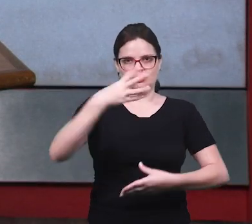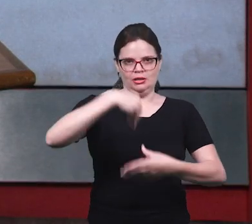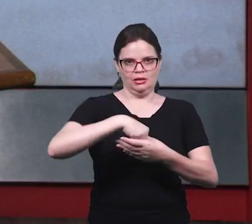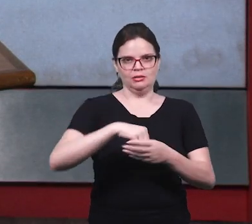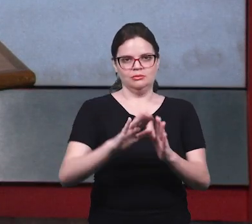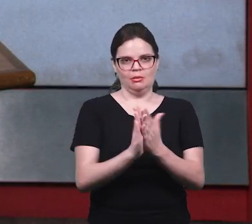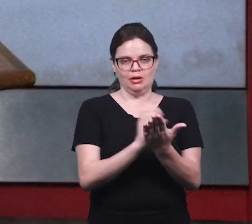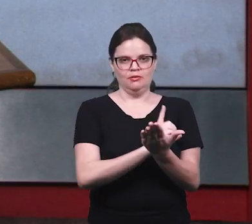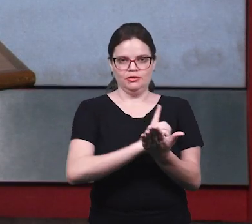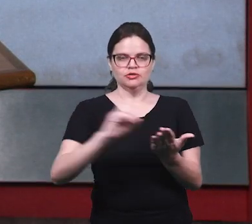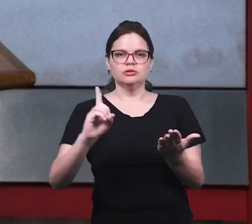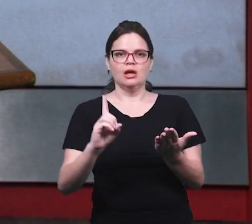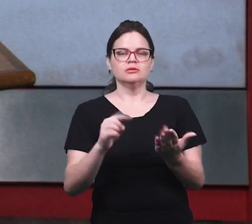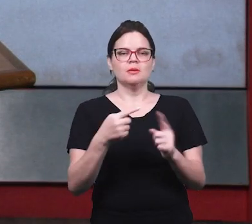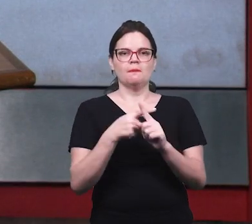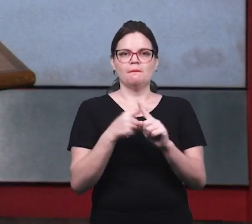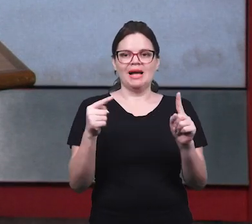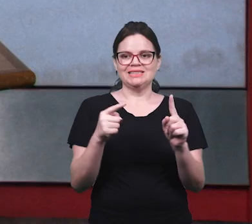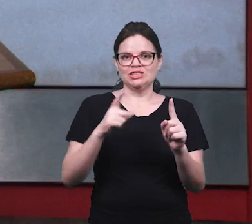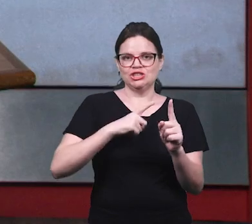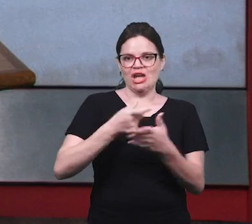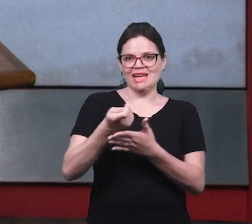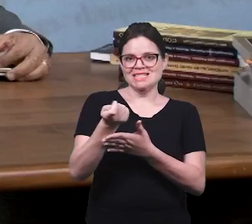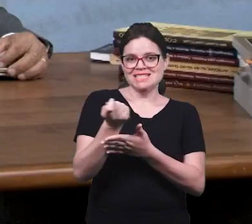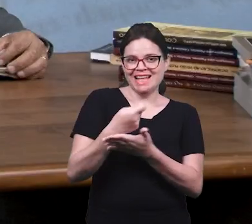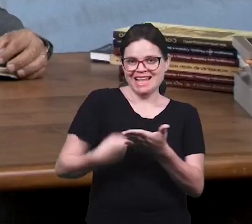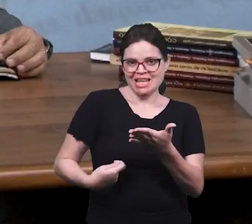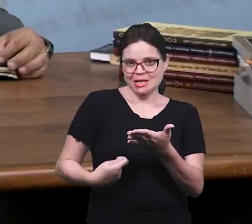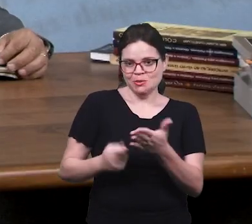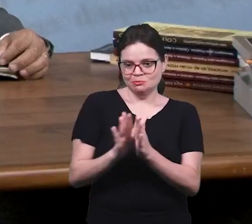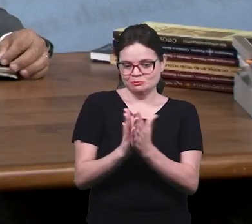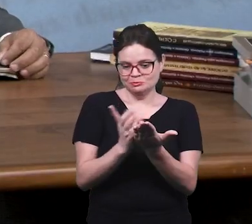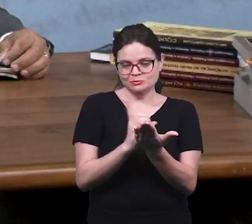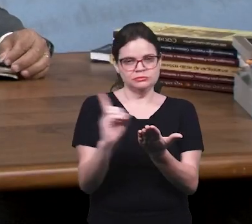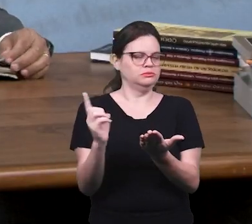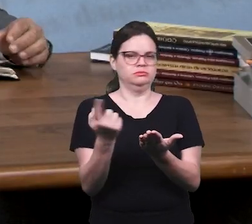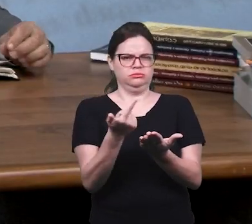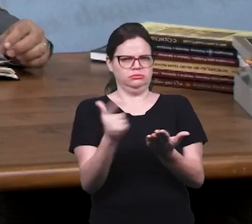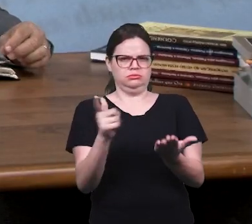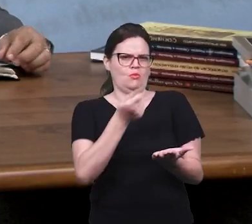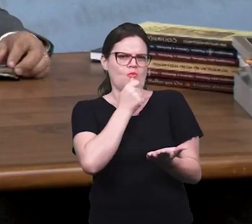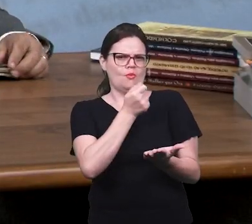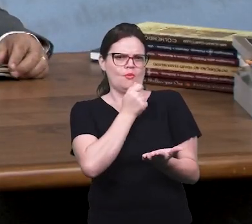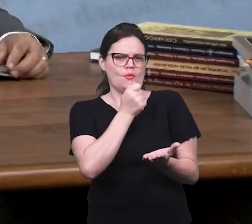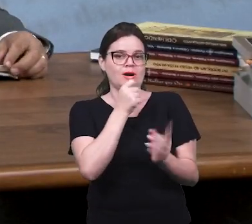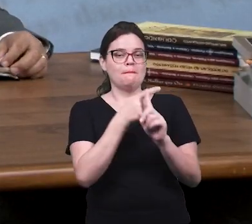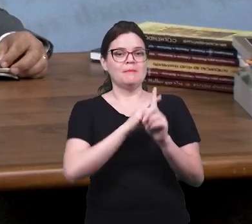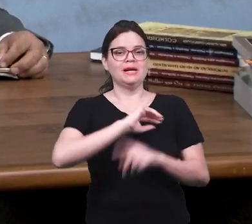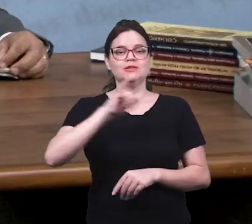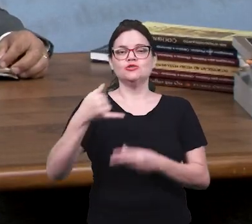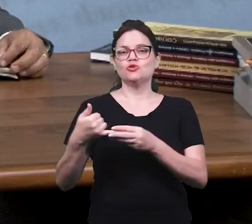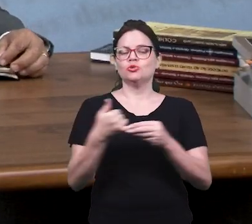Bíblia ainda não haviam sido escritos. No entanto, Josué recomendou ao povo